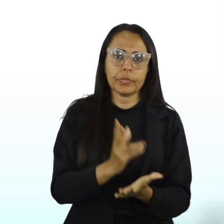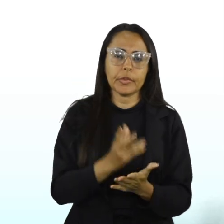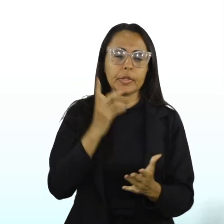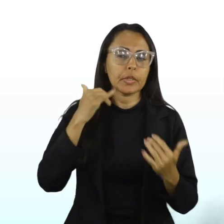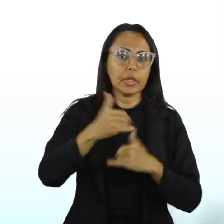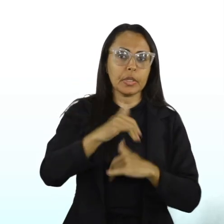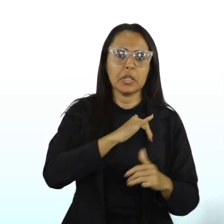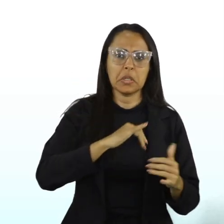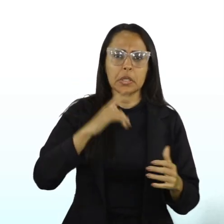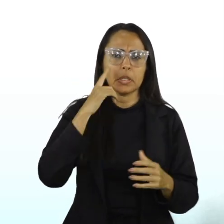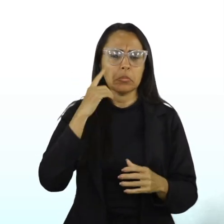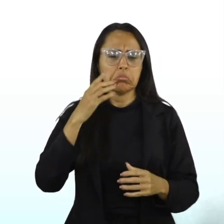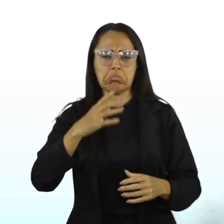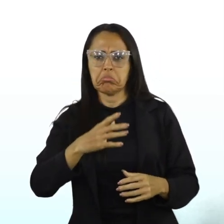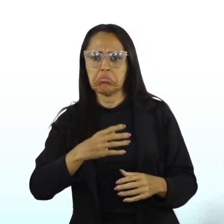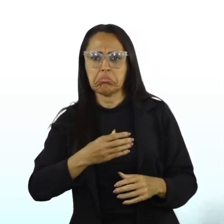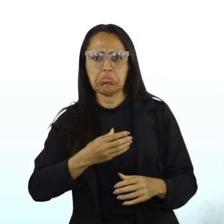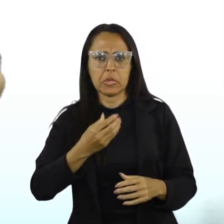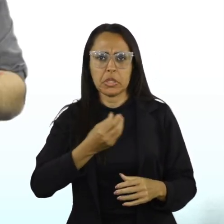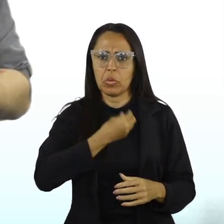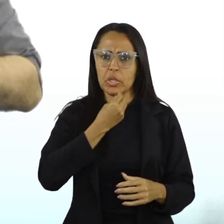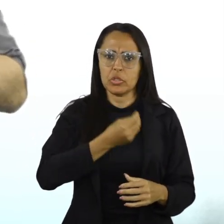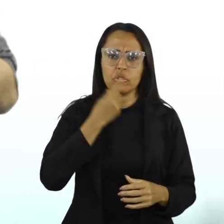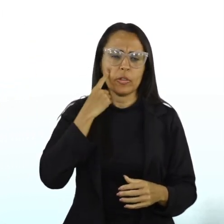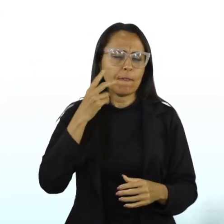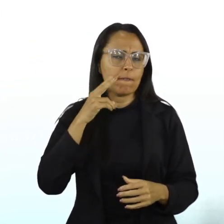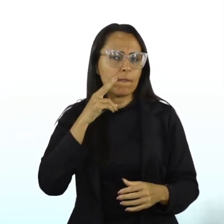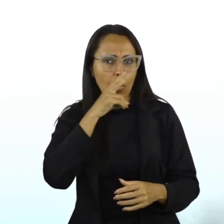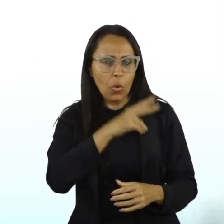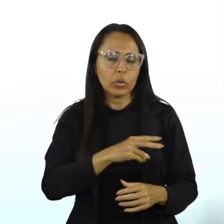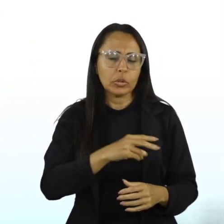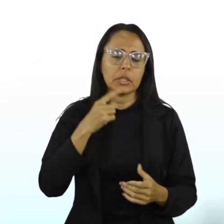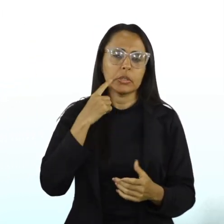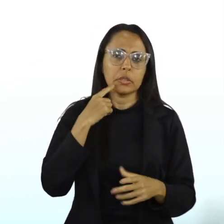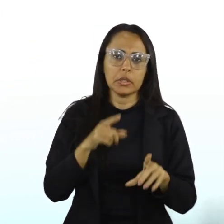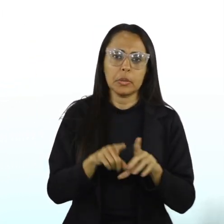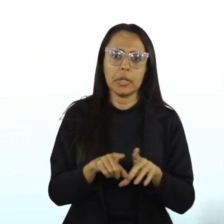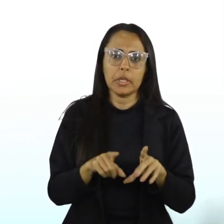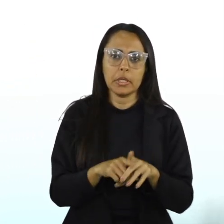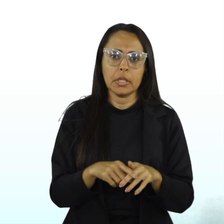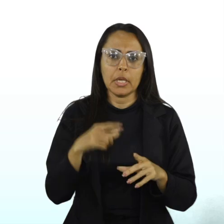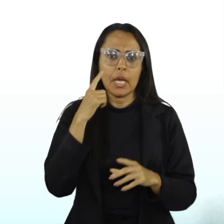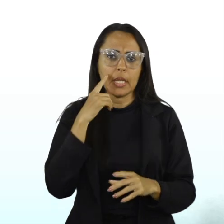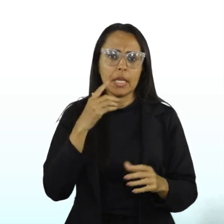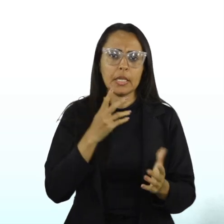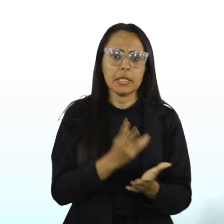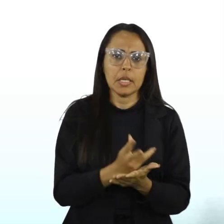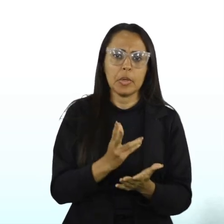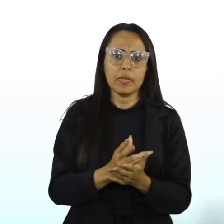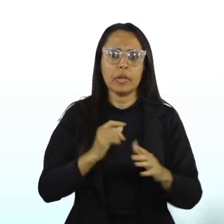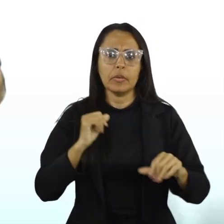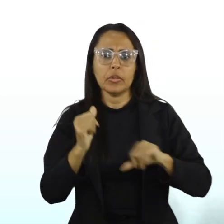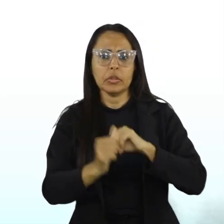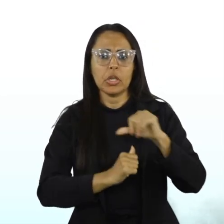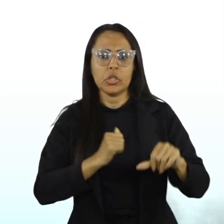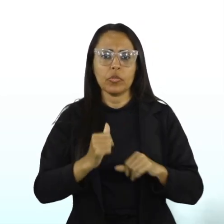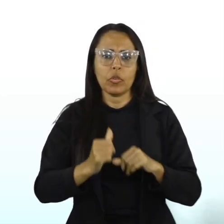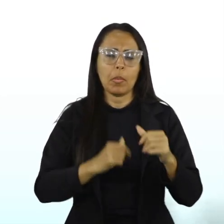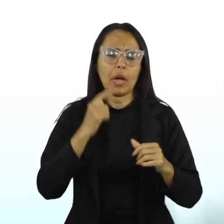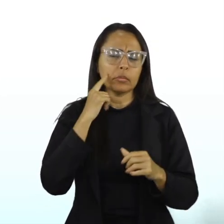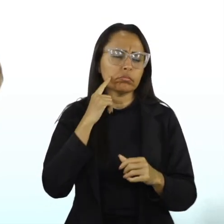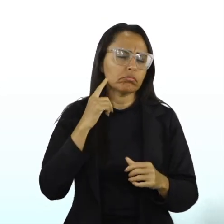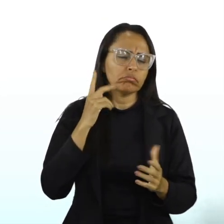não existir forças que hajam dissipações, forças dissipativas, a energia ela sempre vai se transformar de uma modalidade para